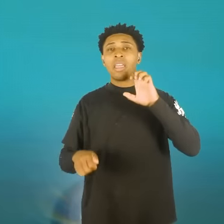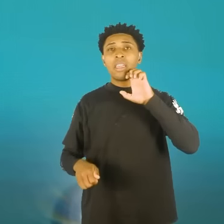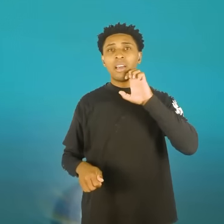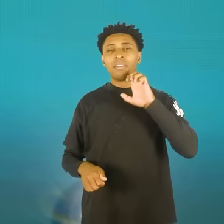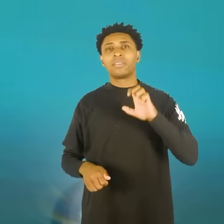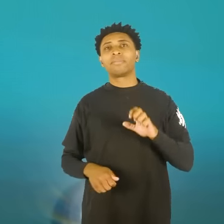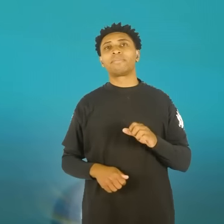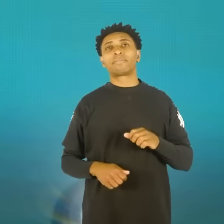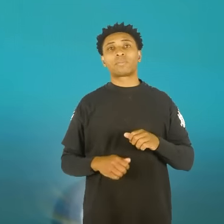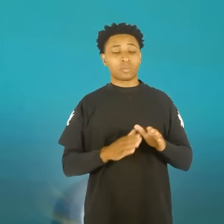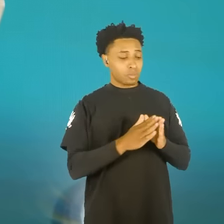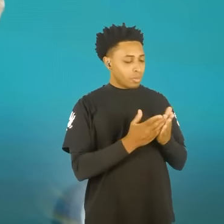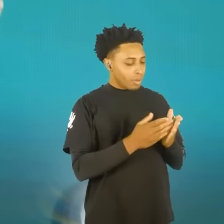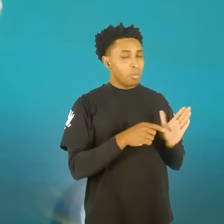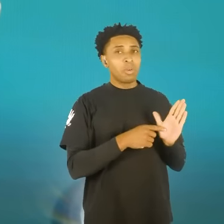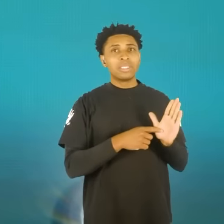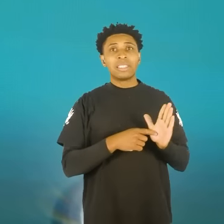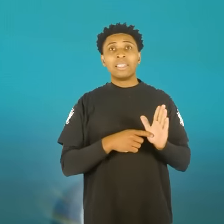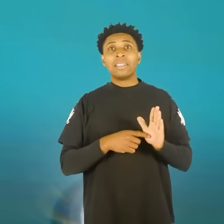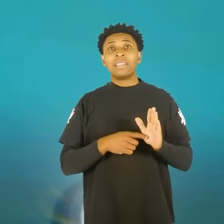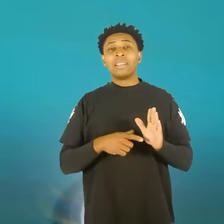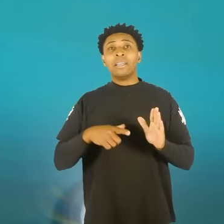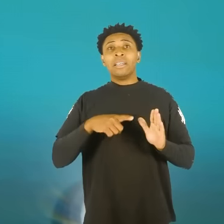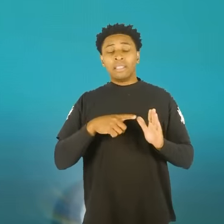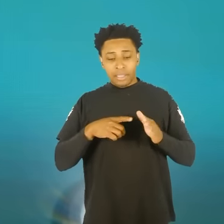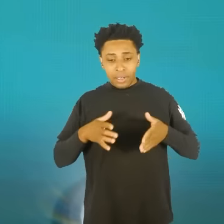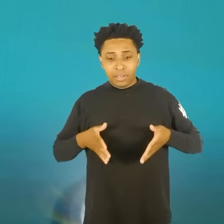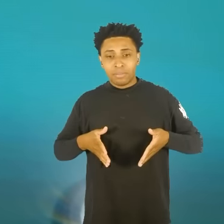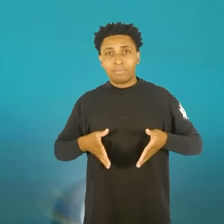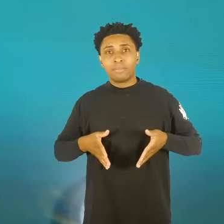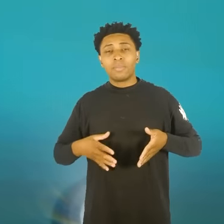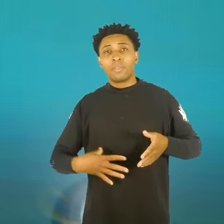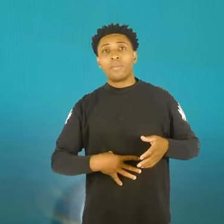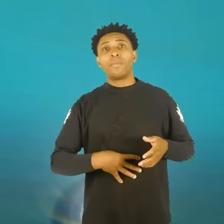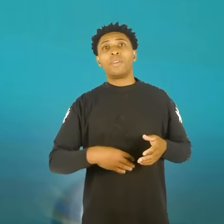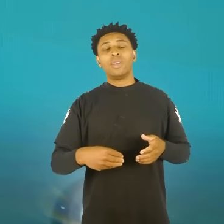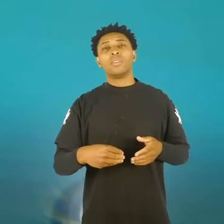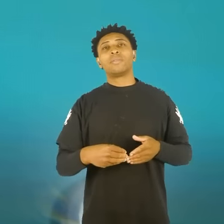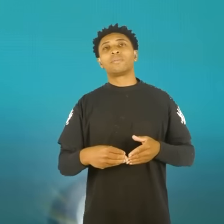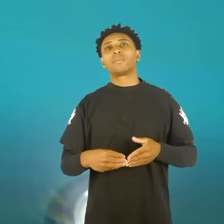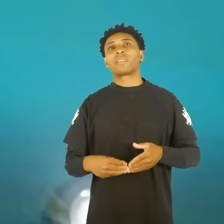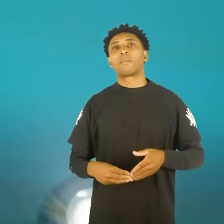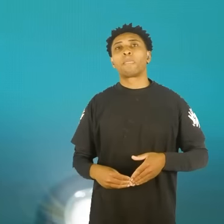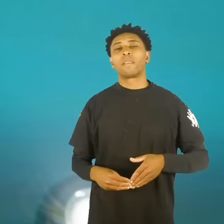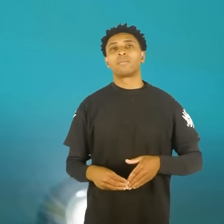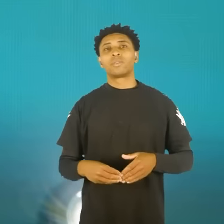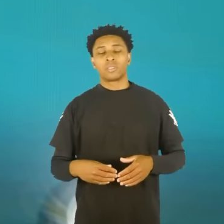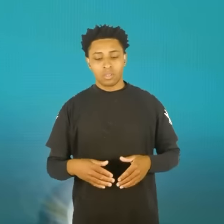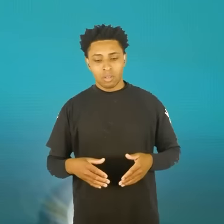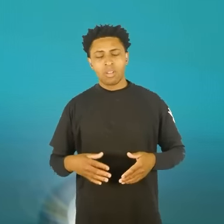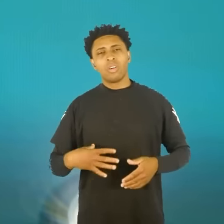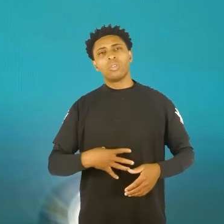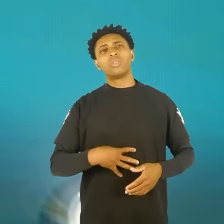decidem ter filhos. Os filhos não são gerados no Éden. Os filhos são